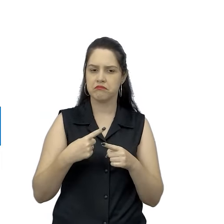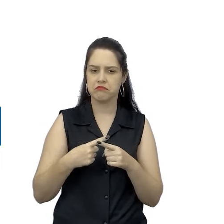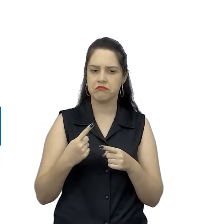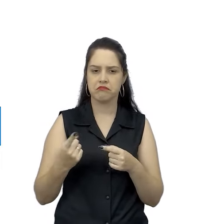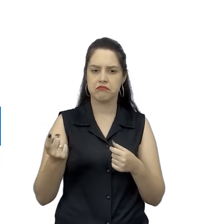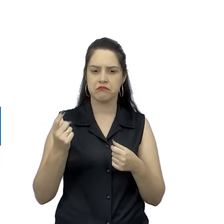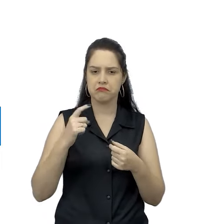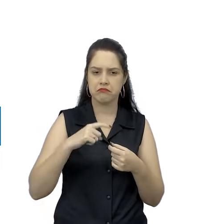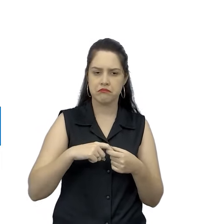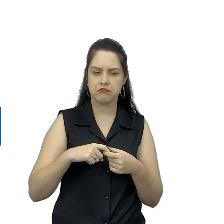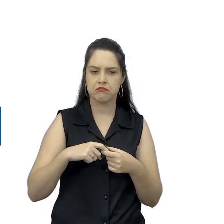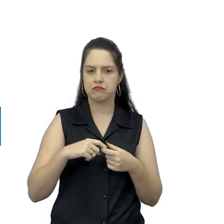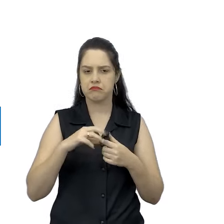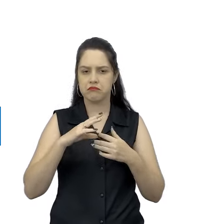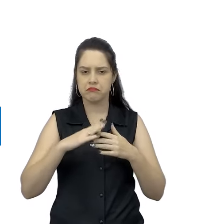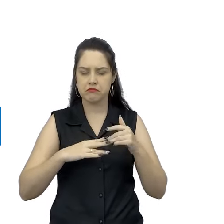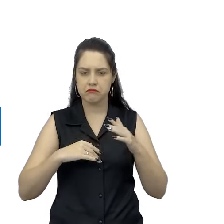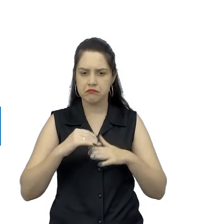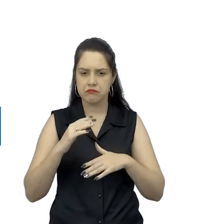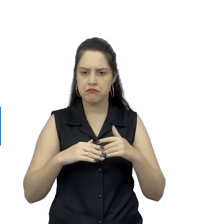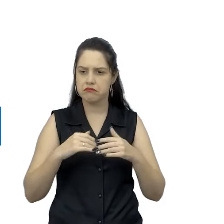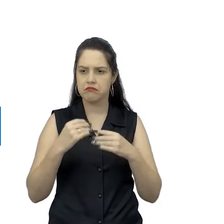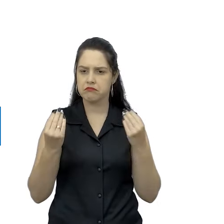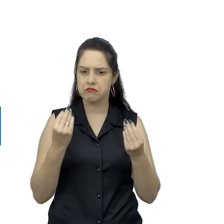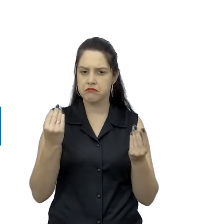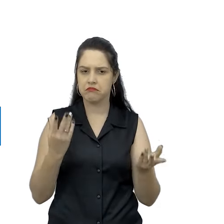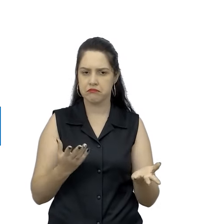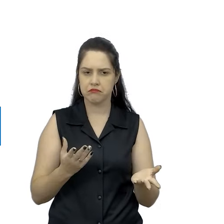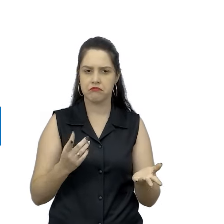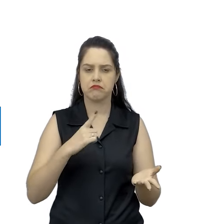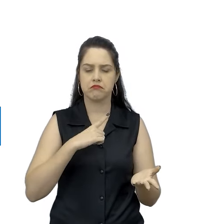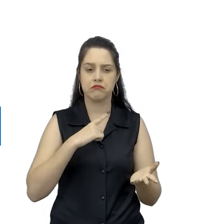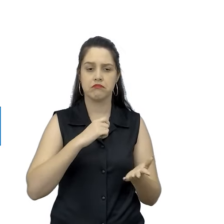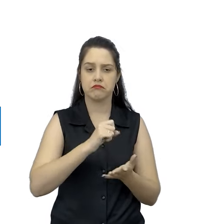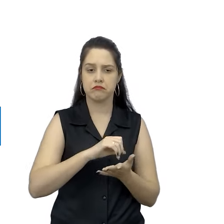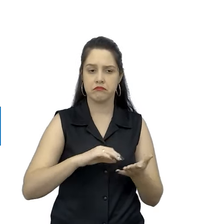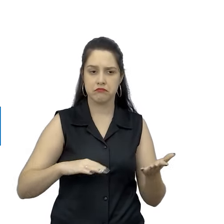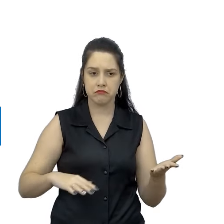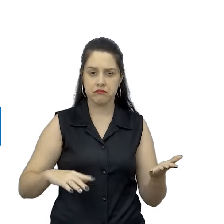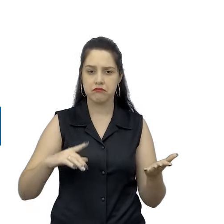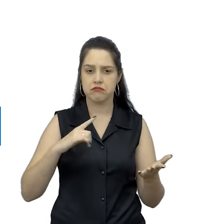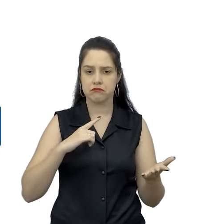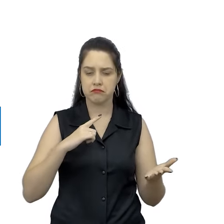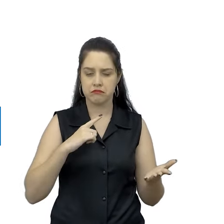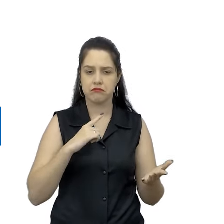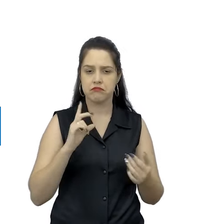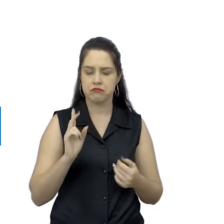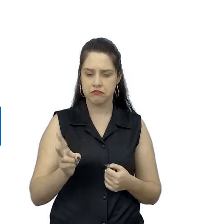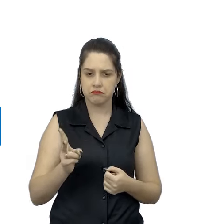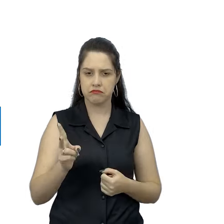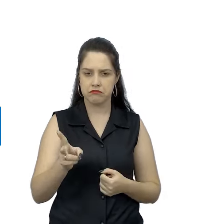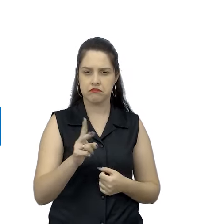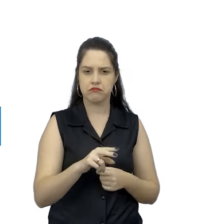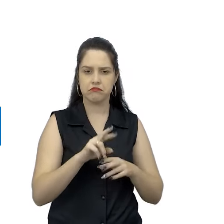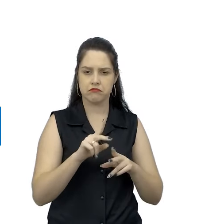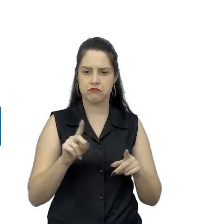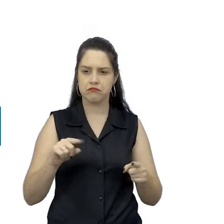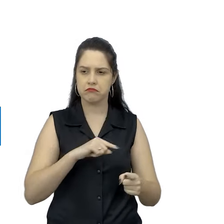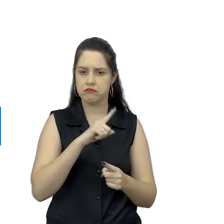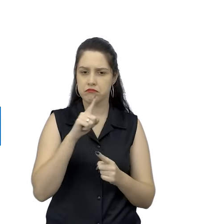uma habilidade do sexto ano no nono? Né? E essa atividade, ela contempla esse objetivo